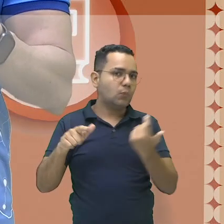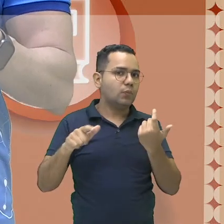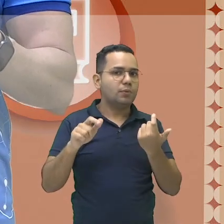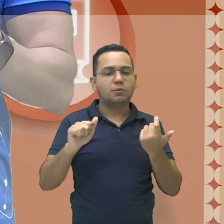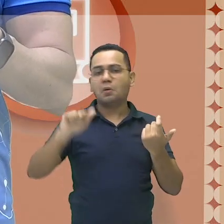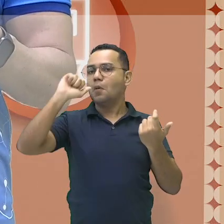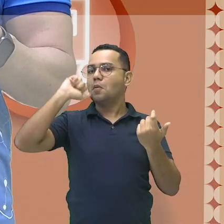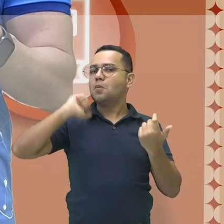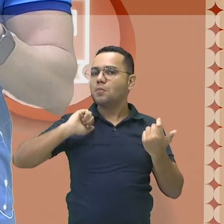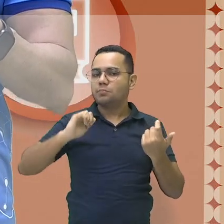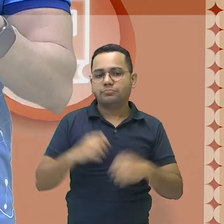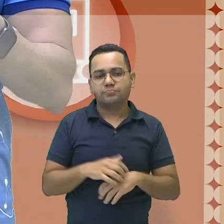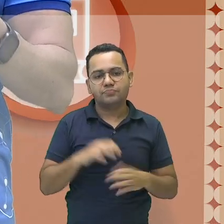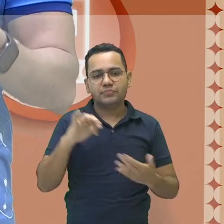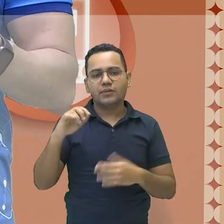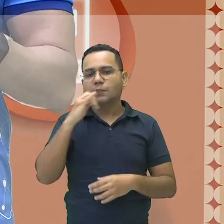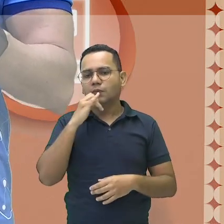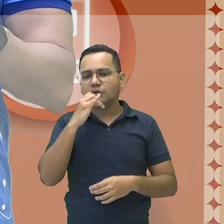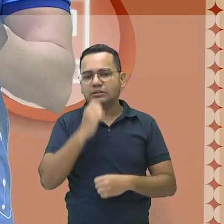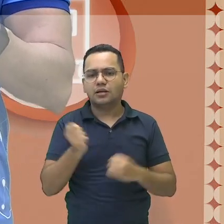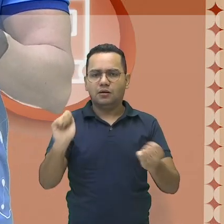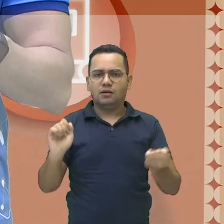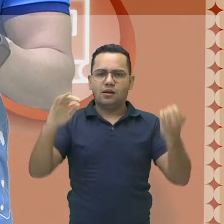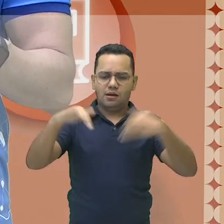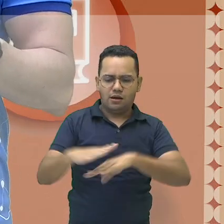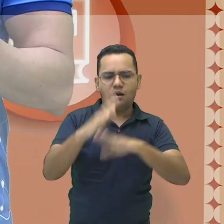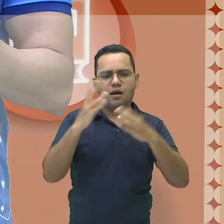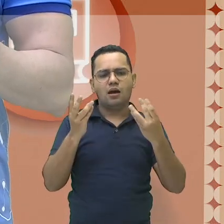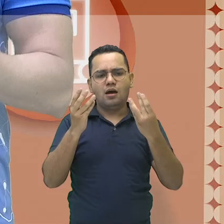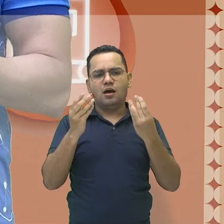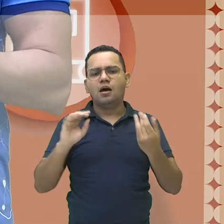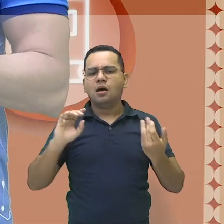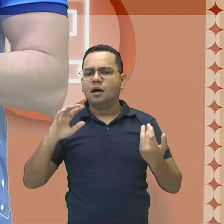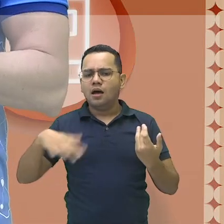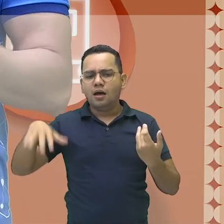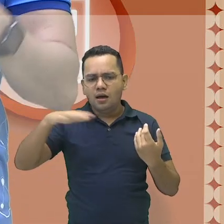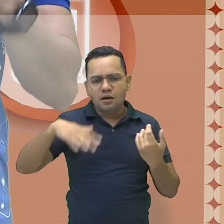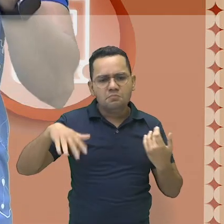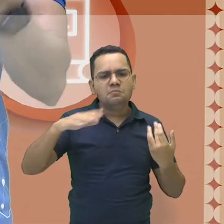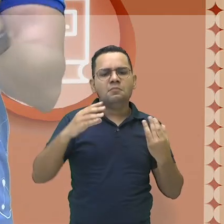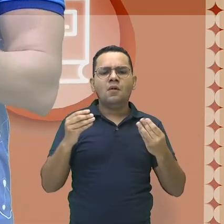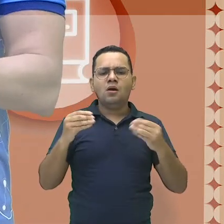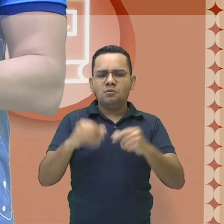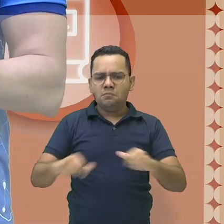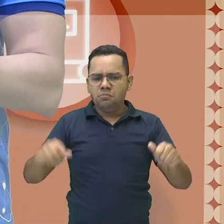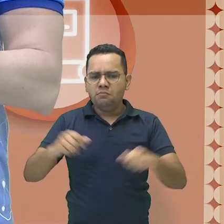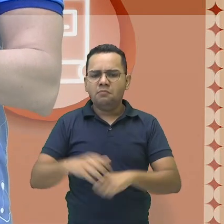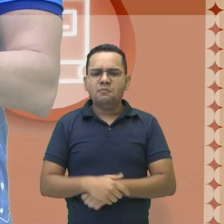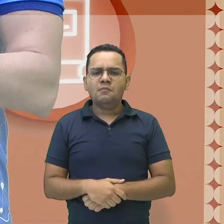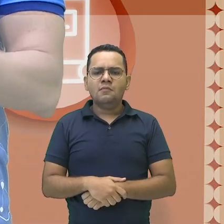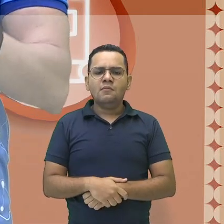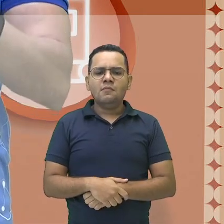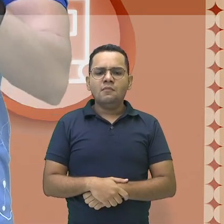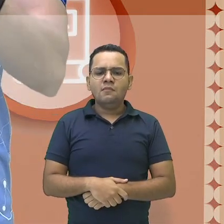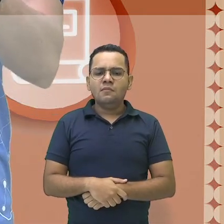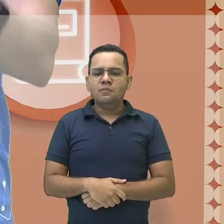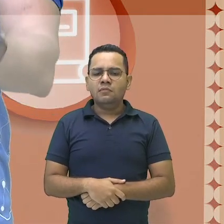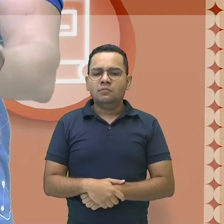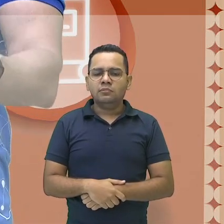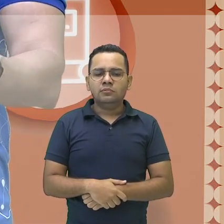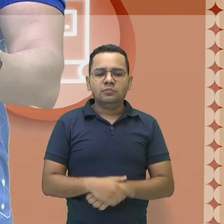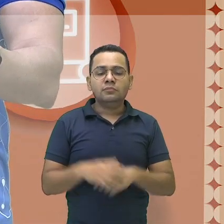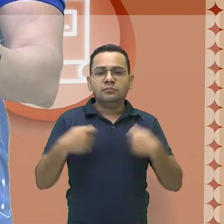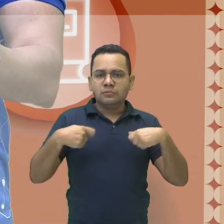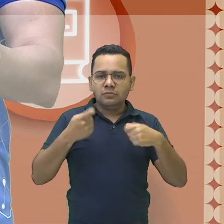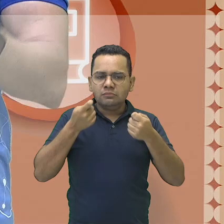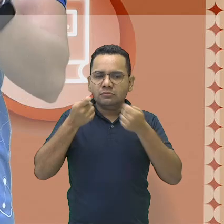O ar atmosférico, os rios, os oceanos, o solo. Então, a gente precisa, obviamente, controlar isso para que a gente tenha